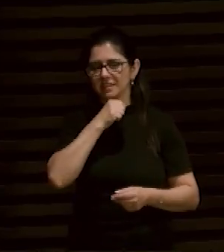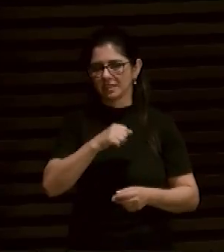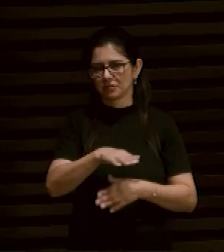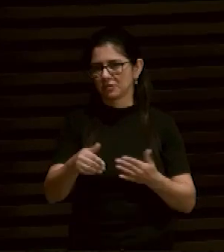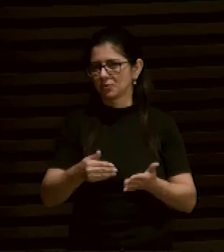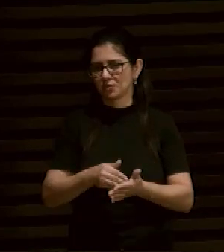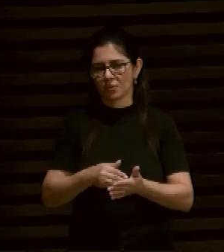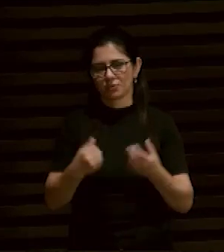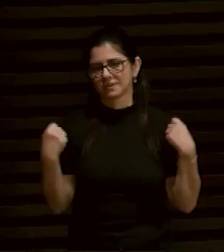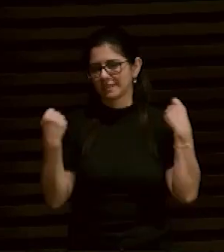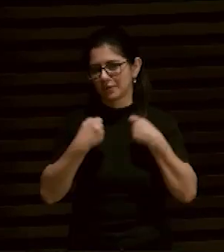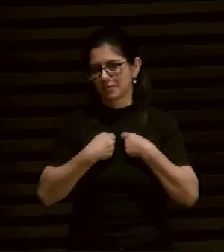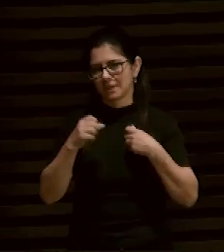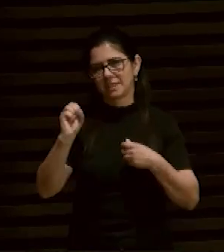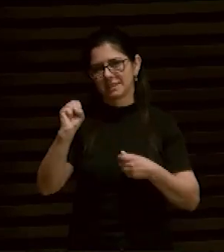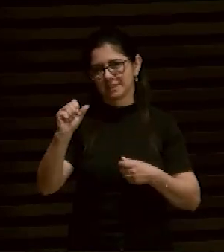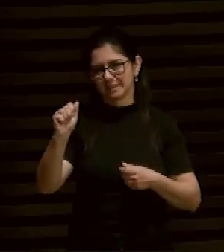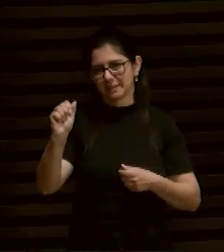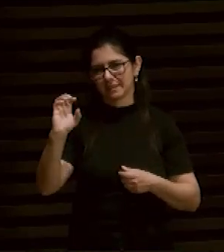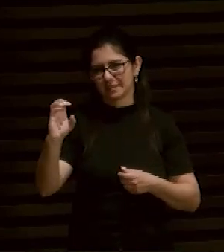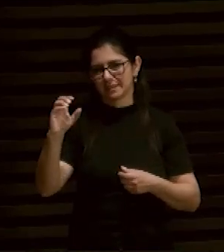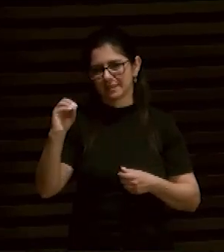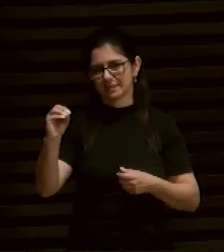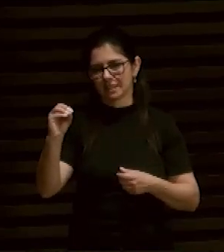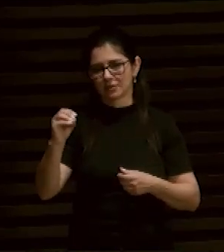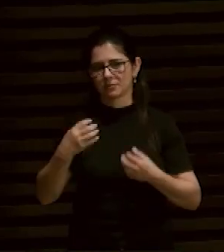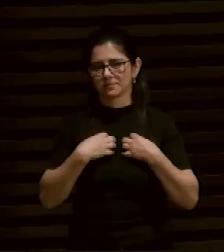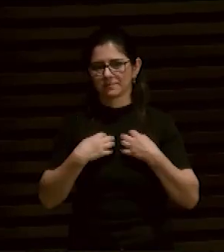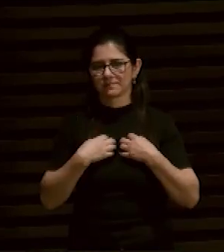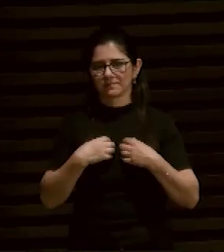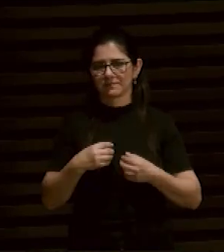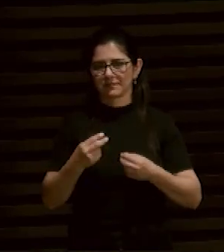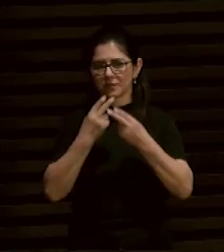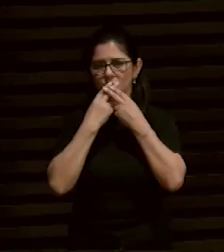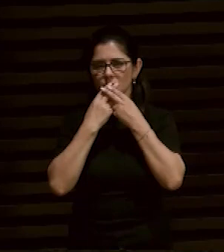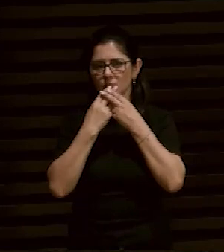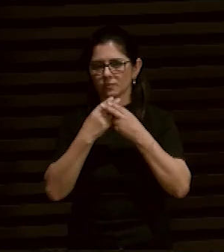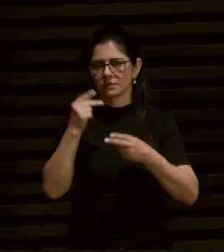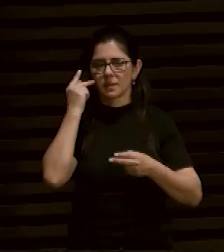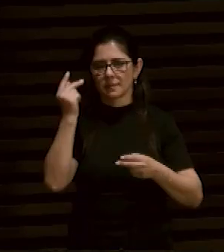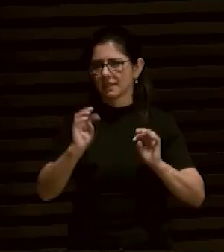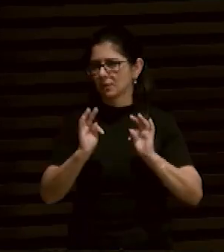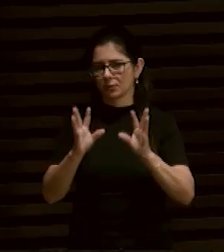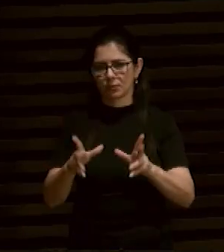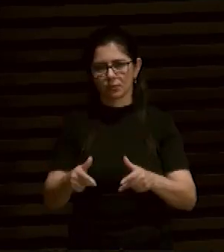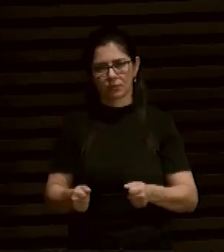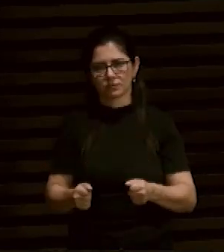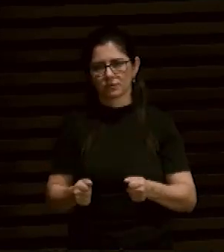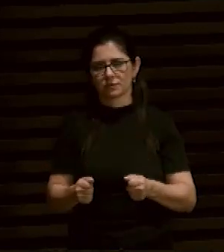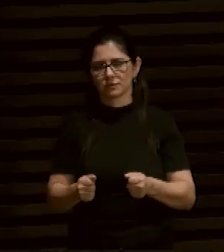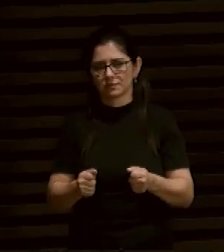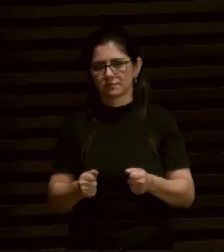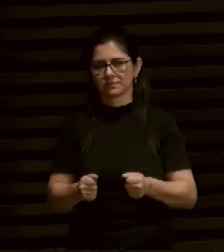de saco, inclusive também os animais. Jejum para todo mundo, alimento e água, e também pano de